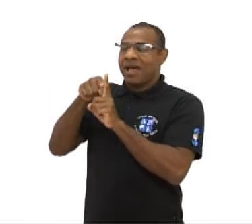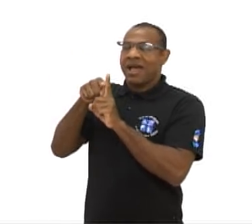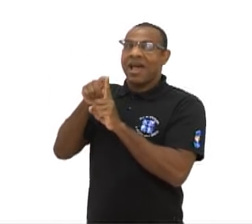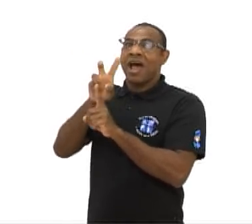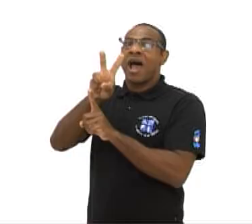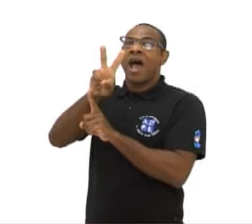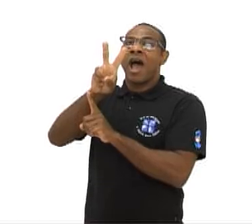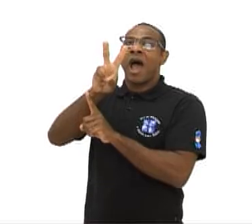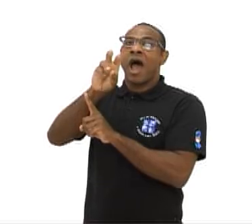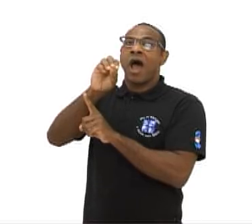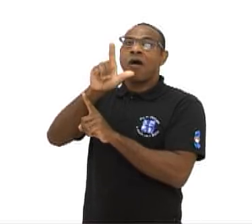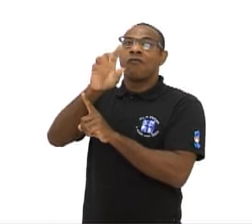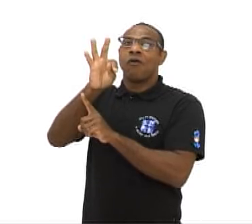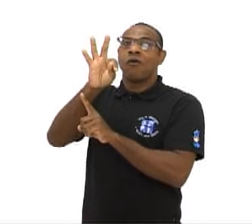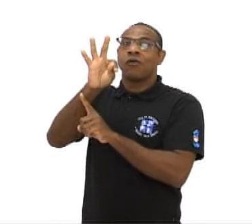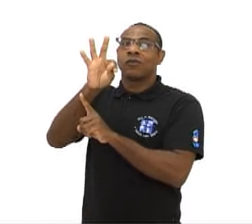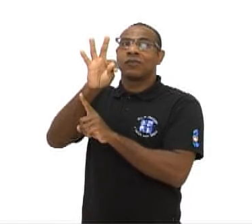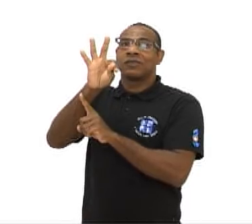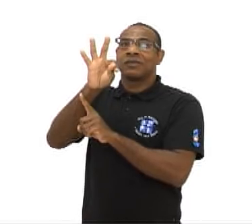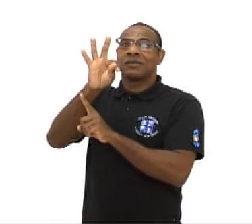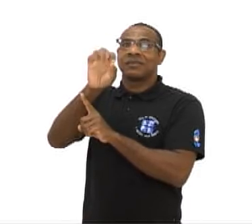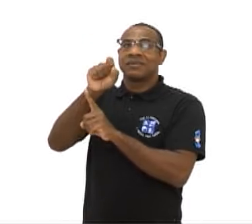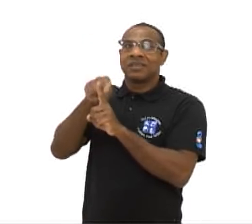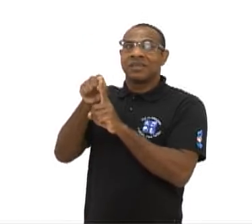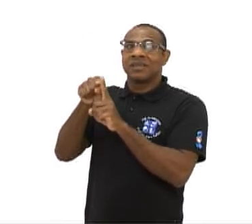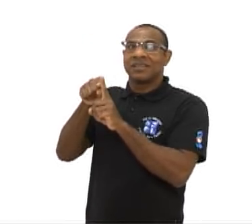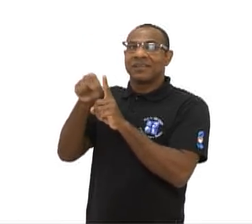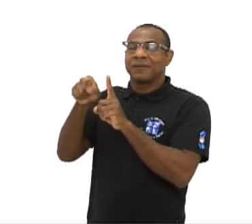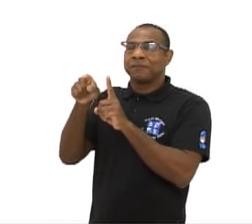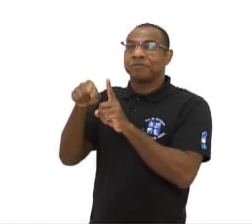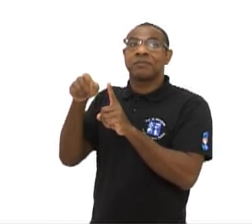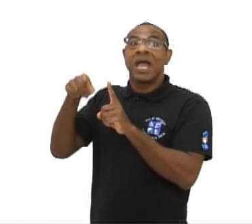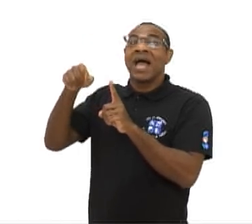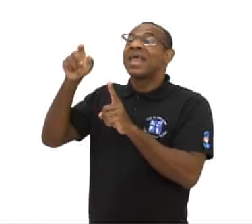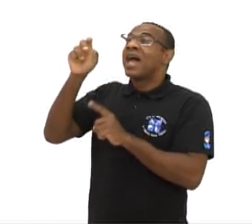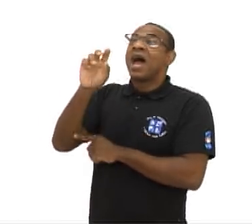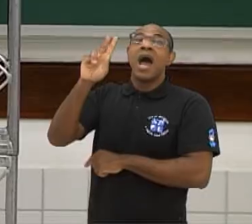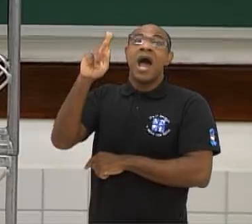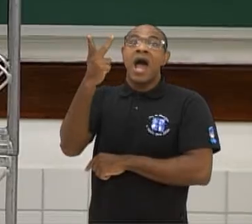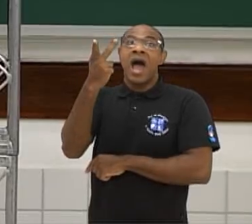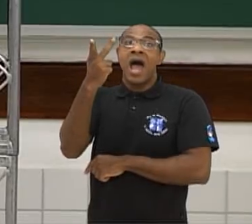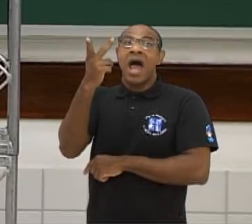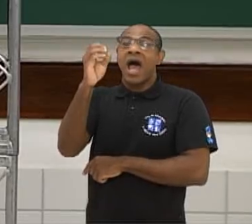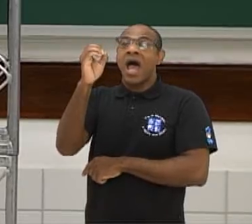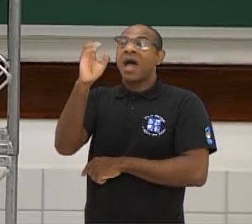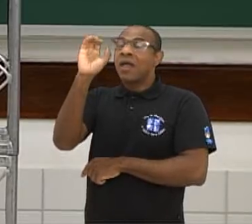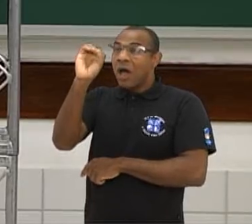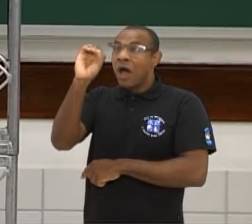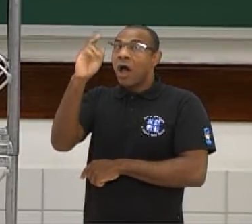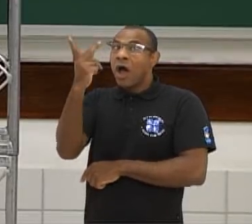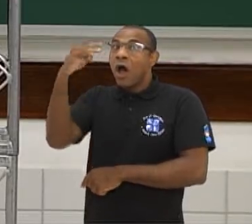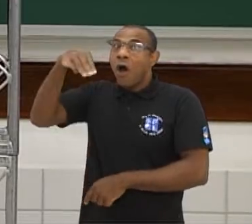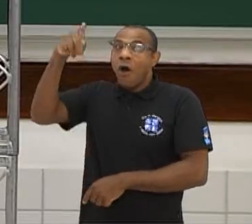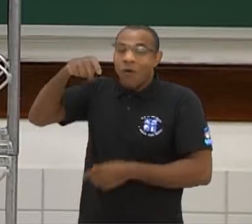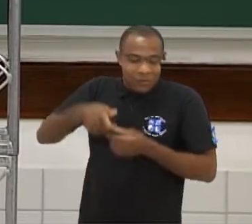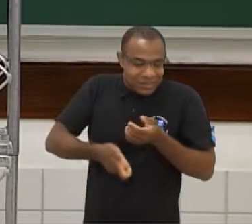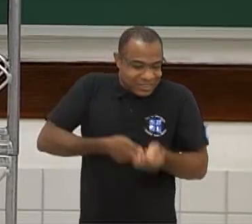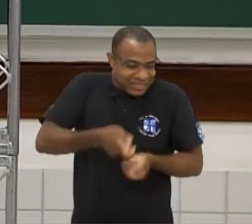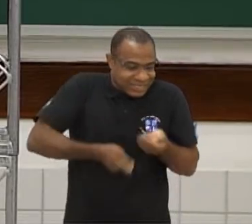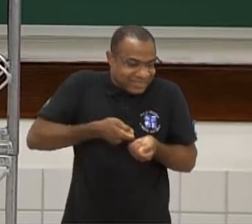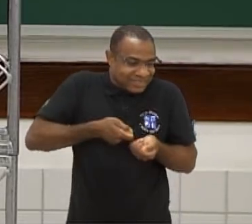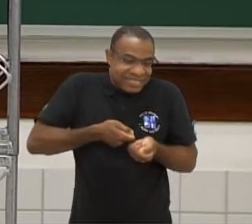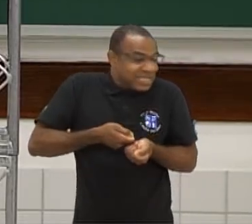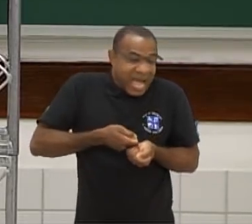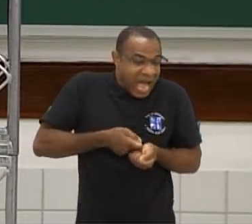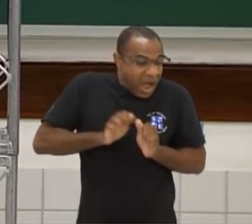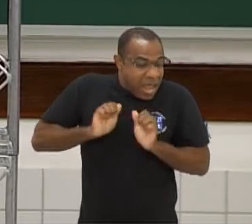essa passagem da corrente elétrica? O nosso amigo Ohm, ou seja, a resistência, ela